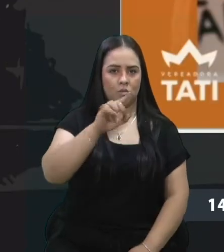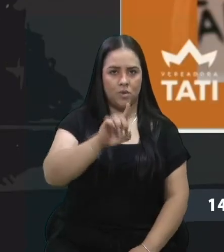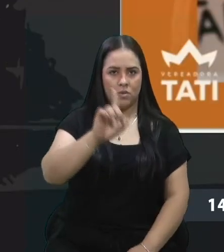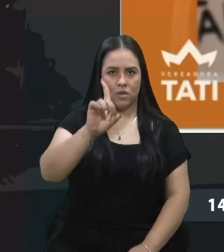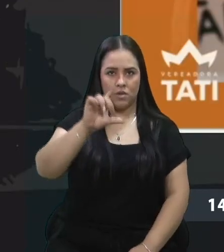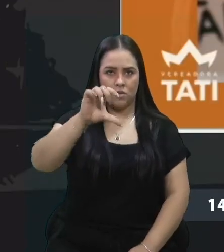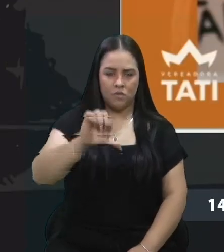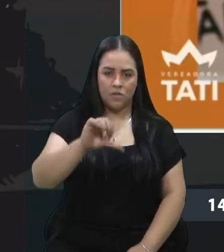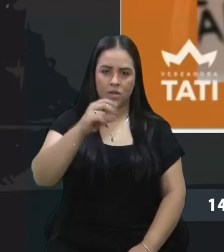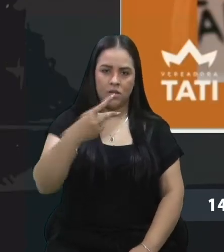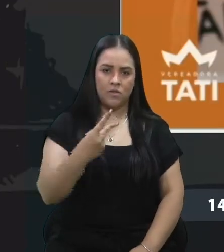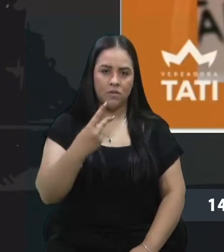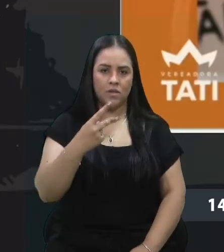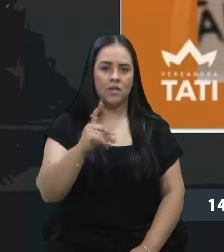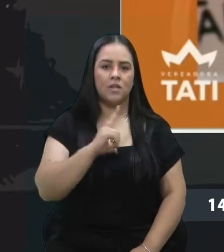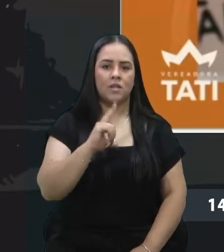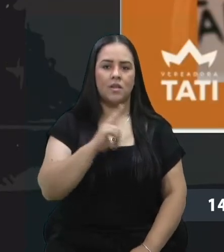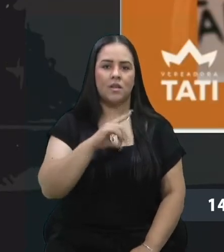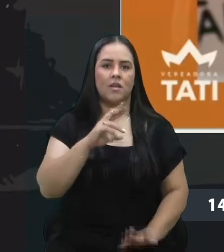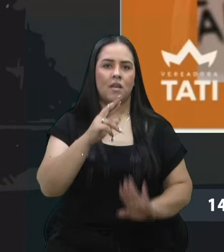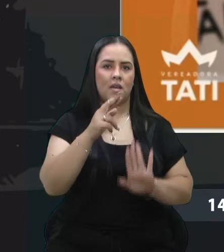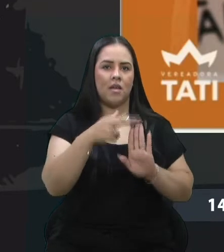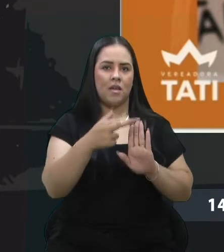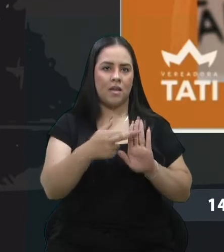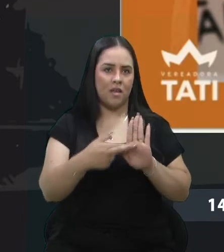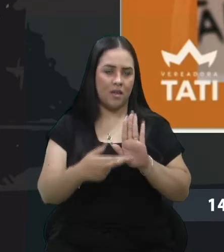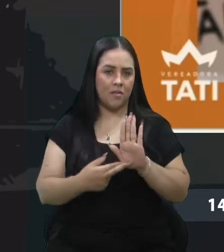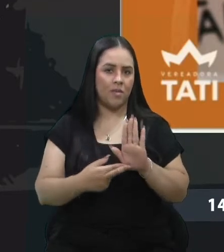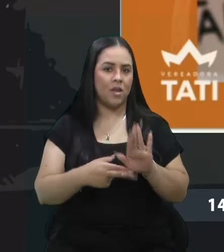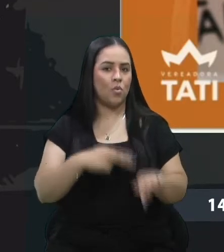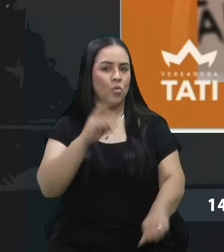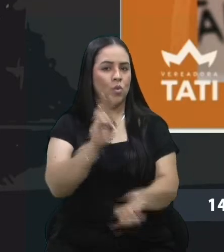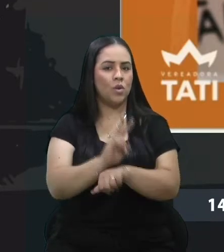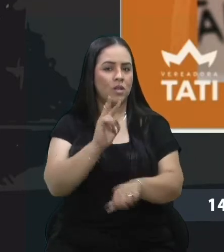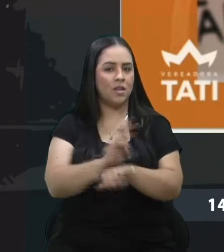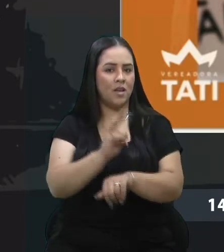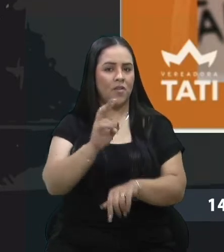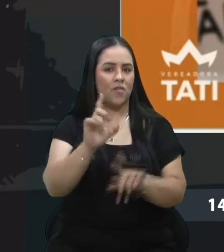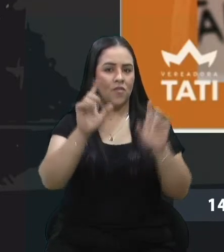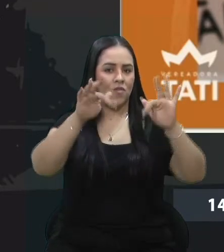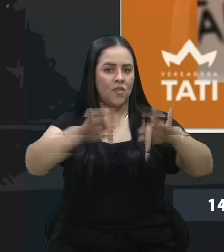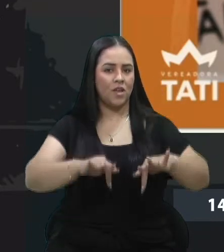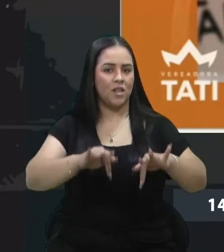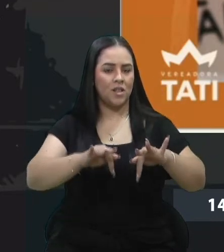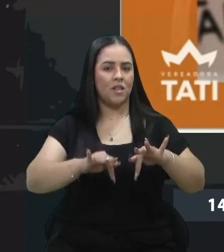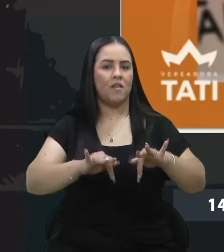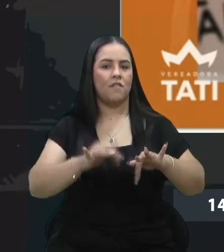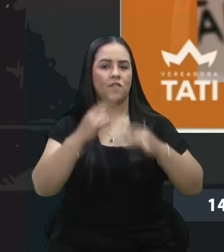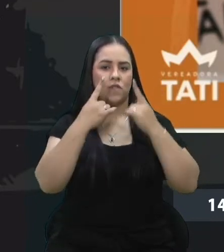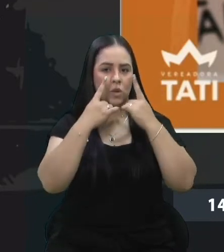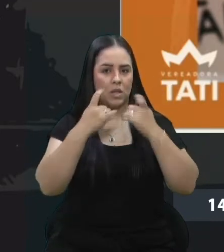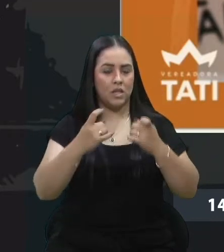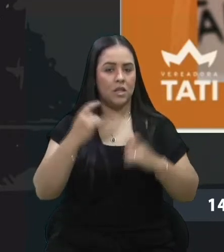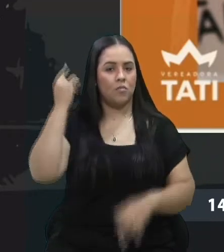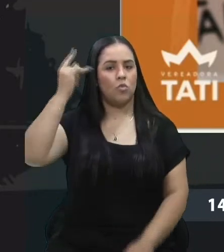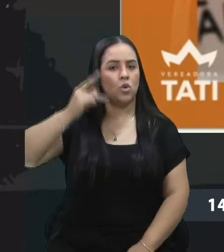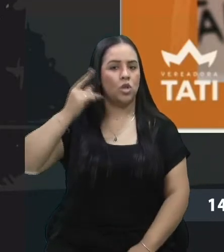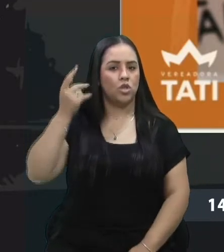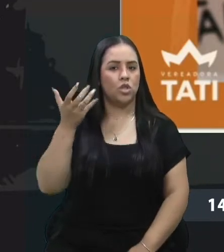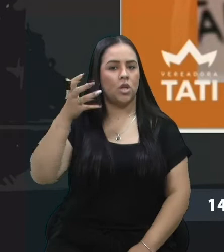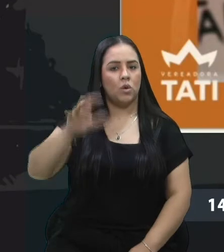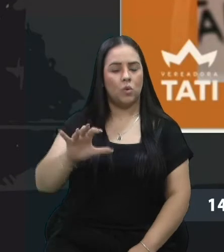14.192, que estabelece regras para prevenir, reprimir e combater a violência política contra a